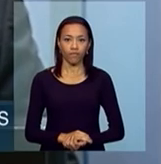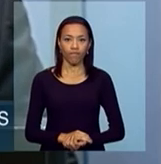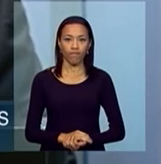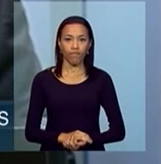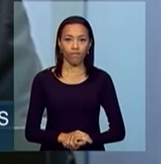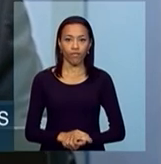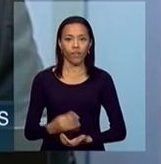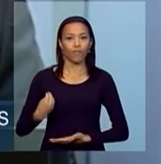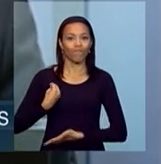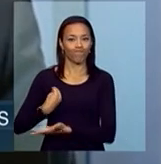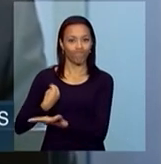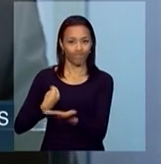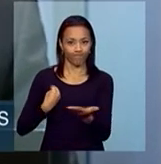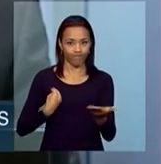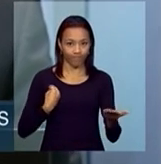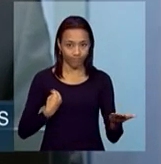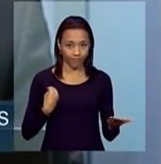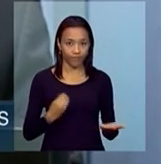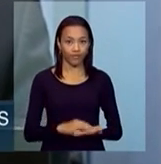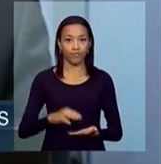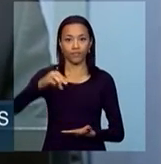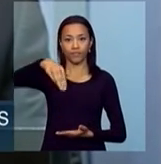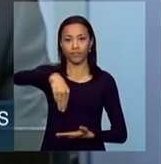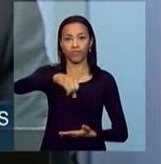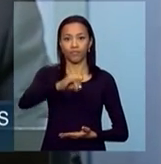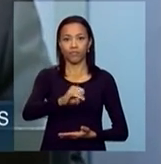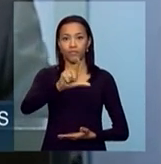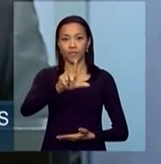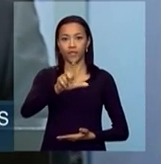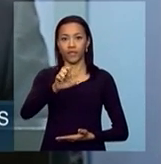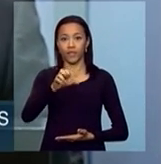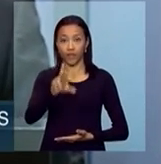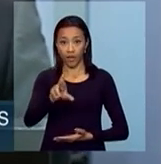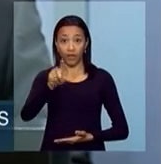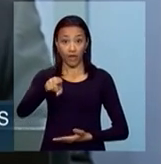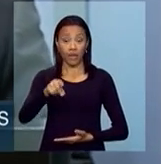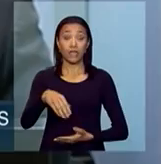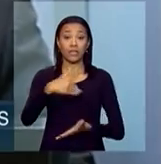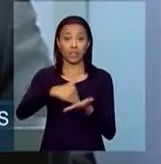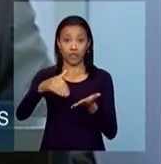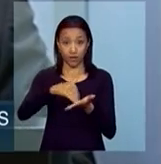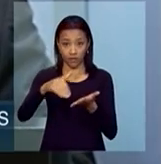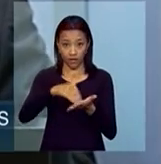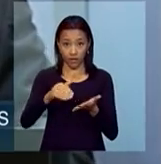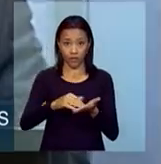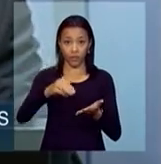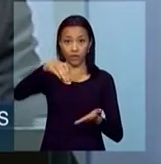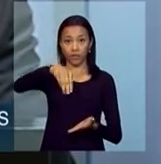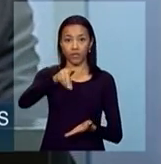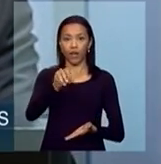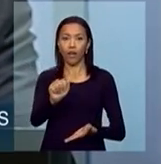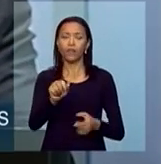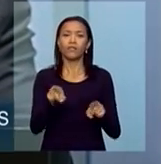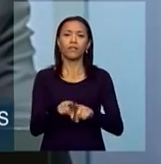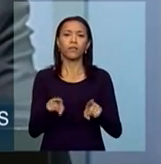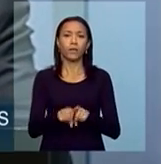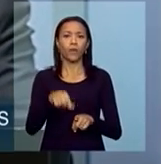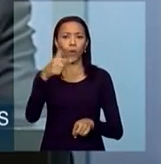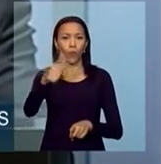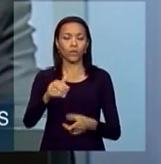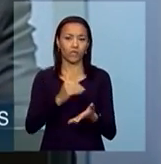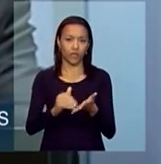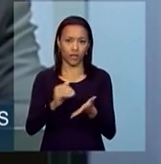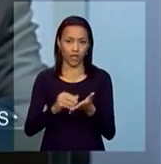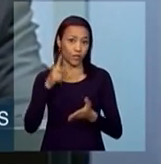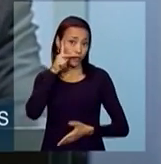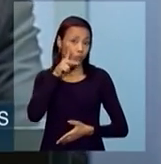as presenças de Laudemir Miller, secretário executivo do MDA, Nery Geller, secretário de Política